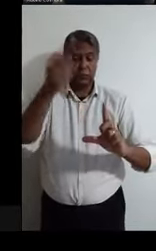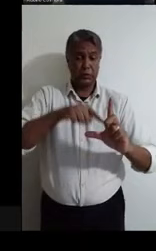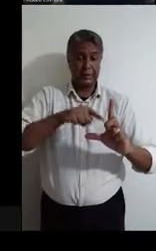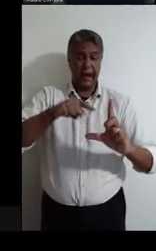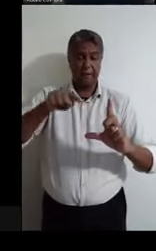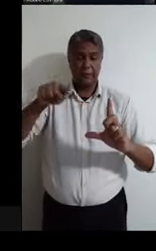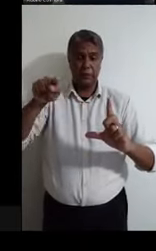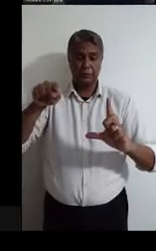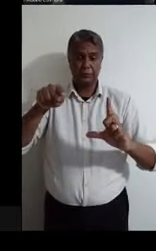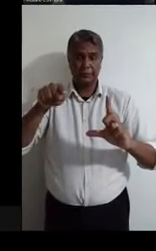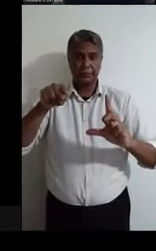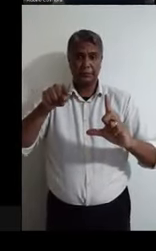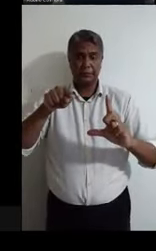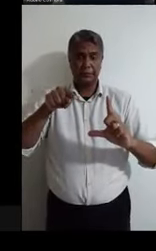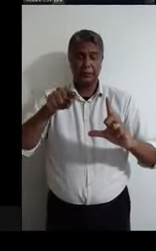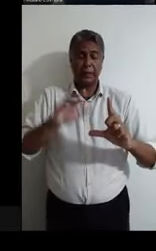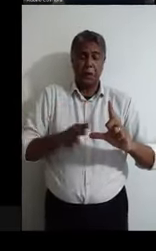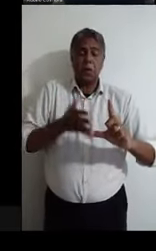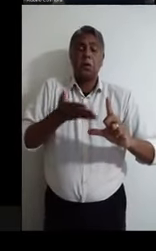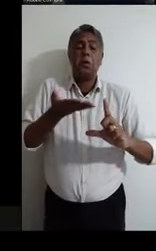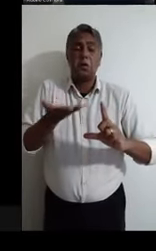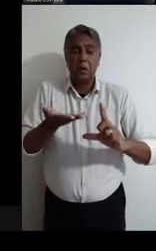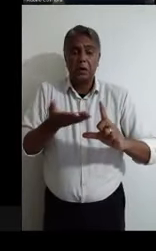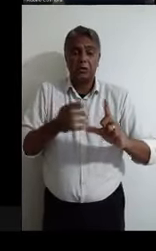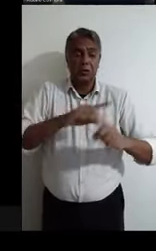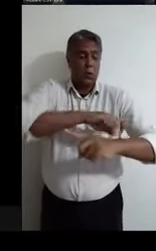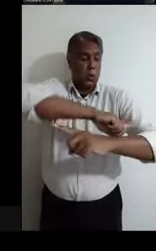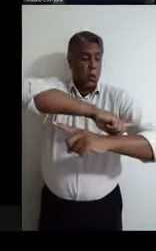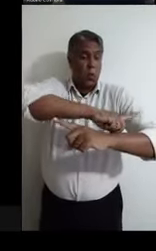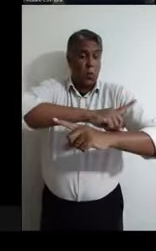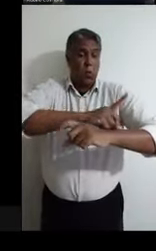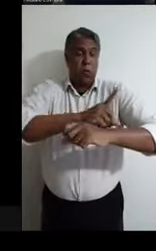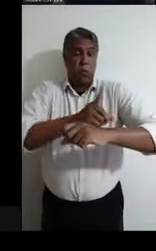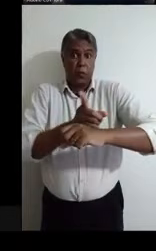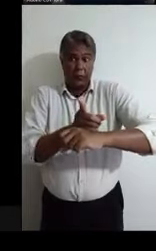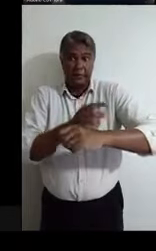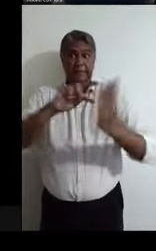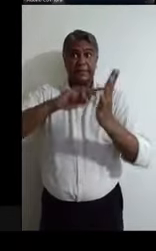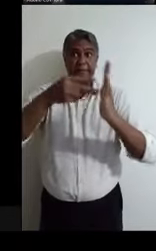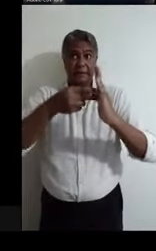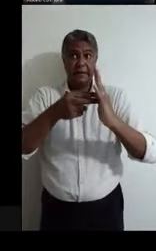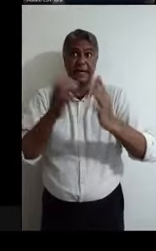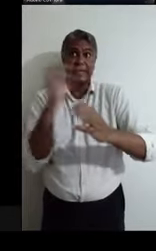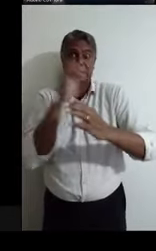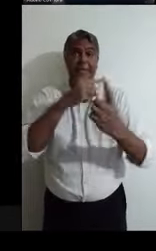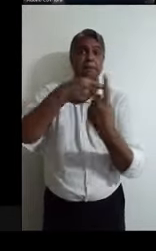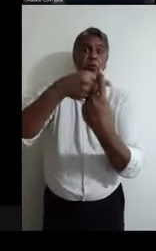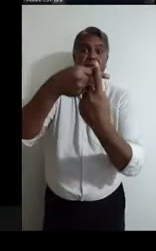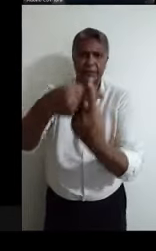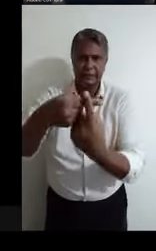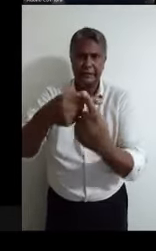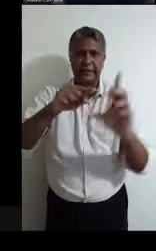O gráfico da velocidade, quando a velocidade aumenta, significa que a aceleração é positiva. Então, o gráfico vai ter uma